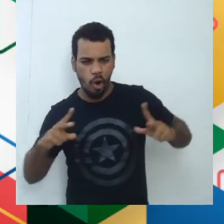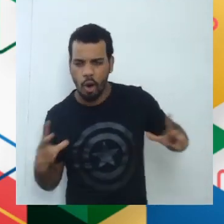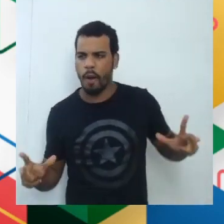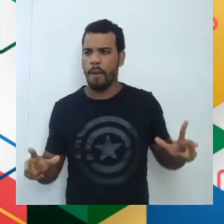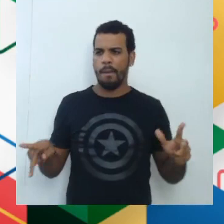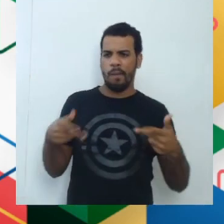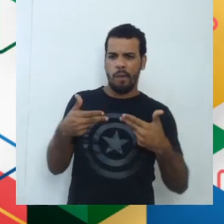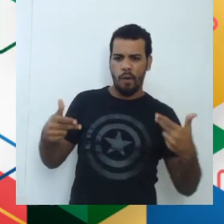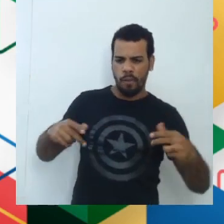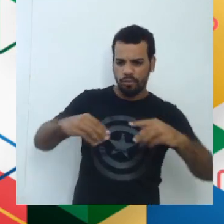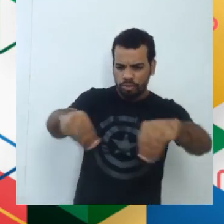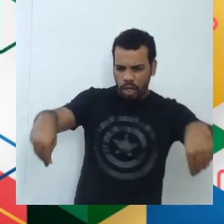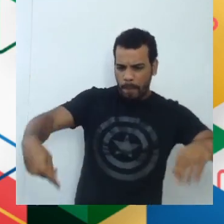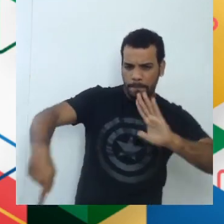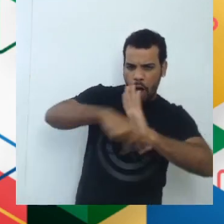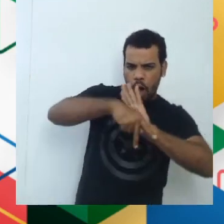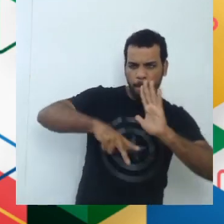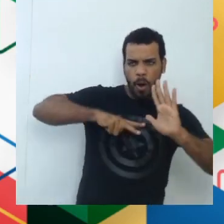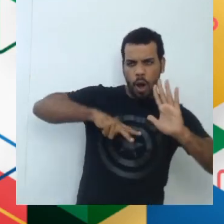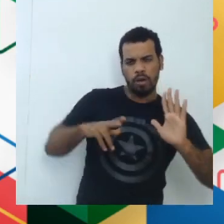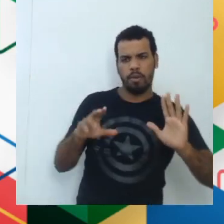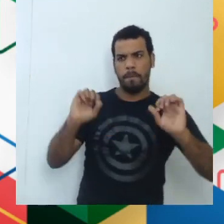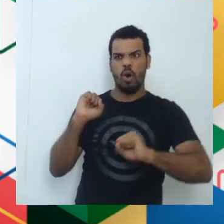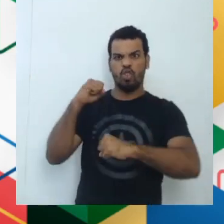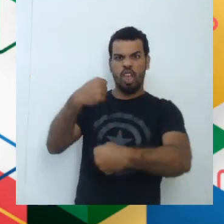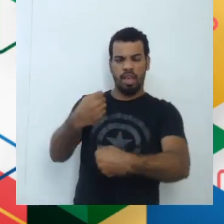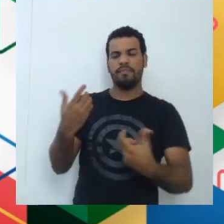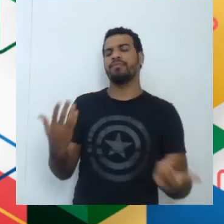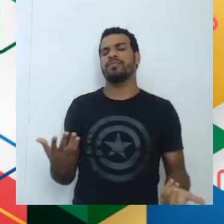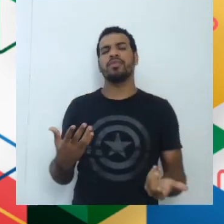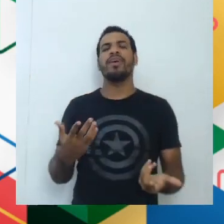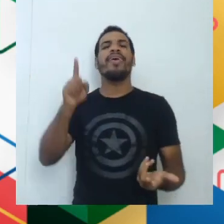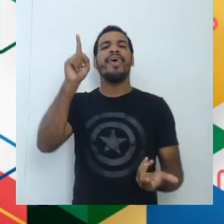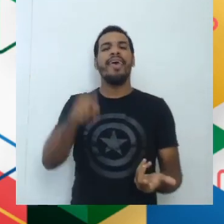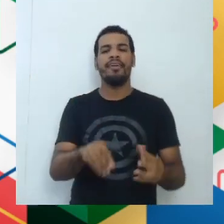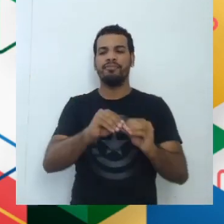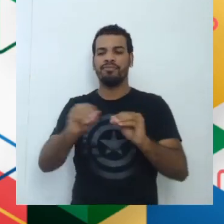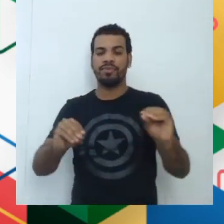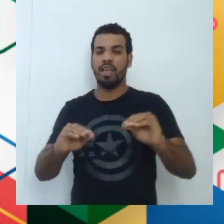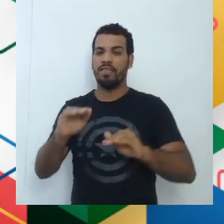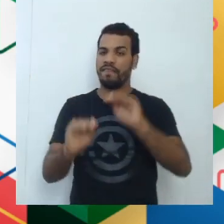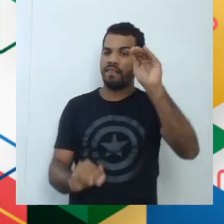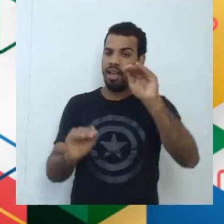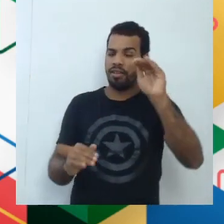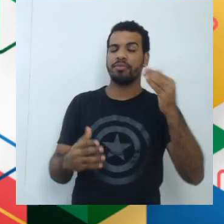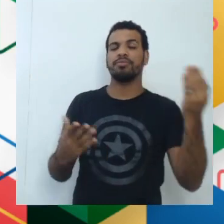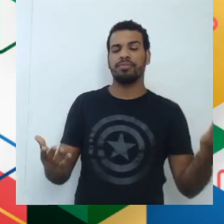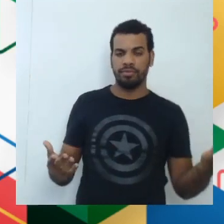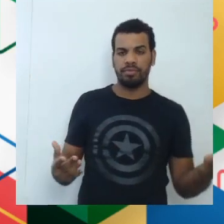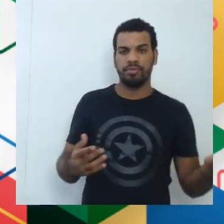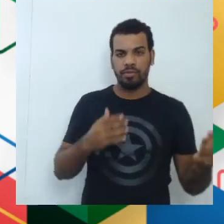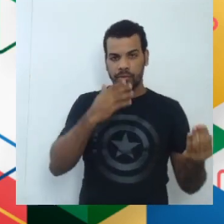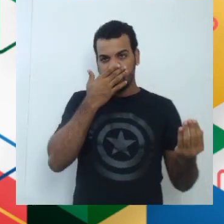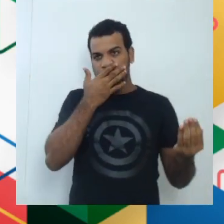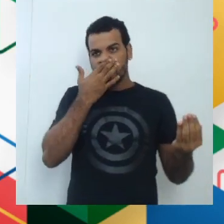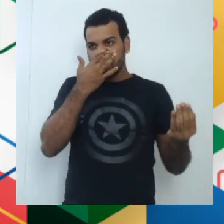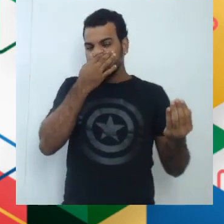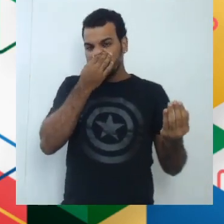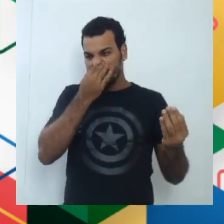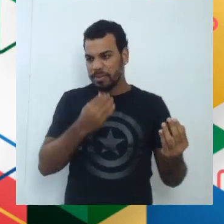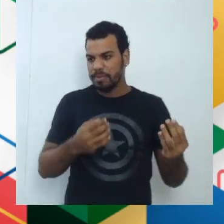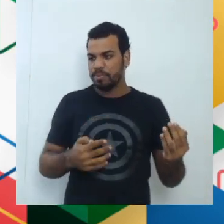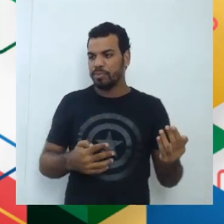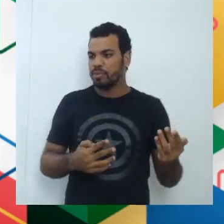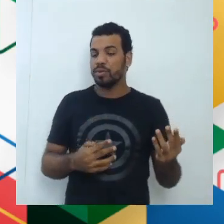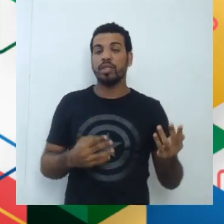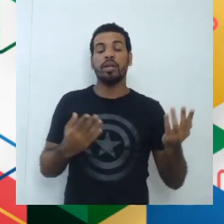poder, prestígio, são distribuídas de forma desigual. Então a estratificação ela mostra a desigualdade social, porque